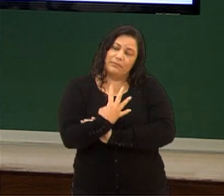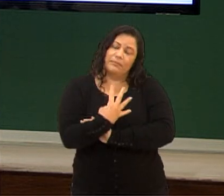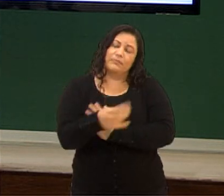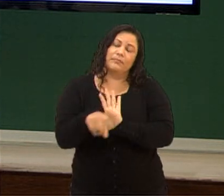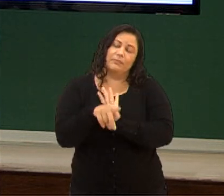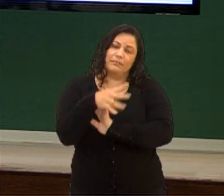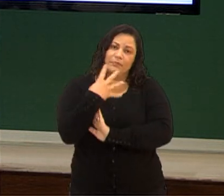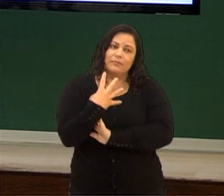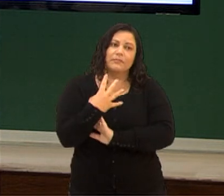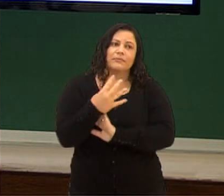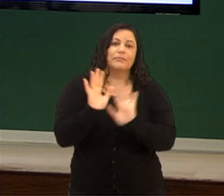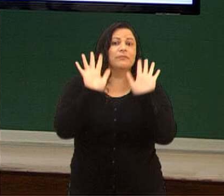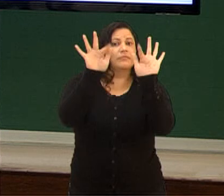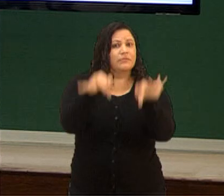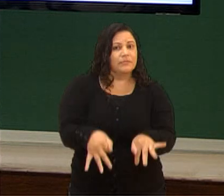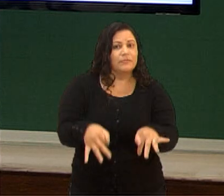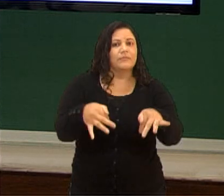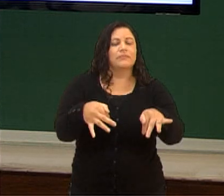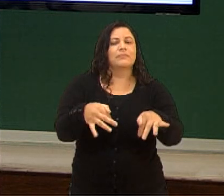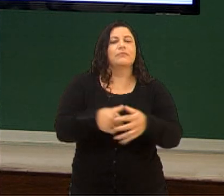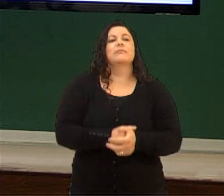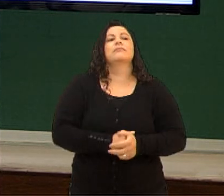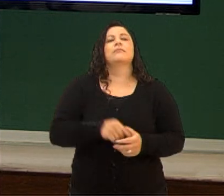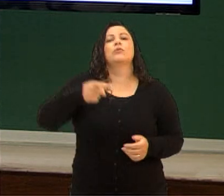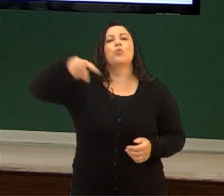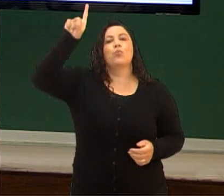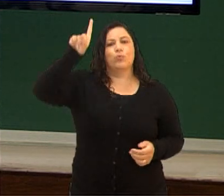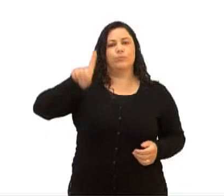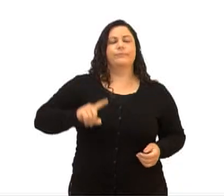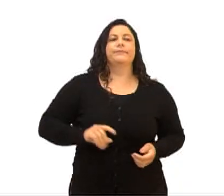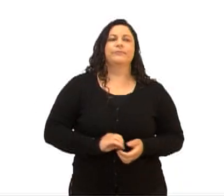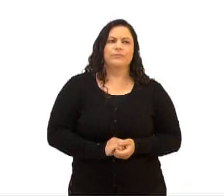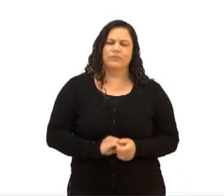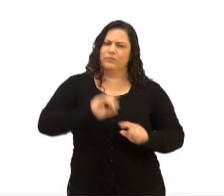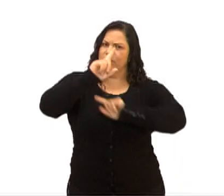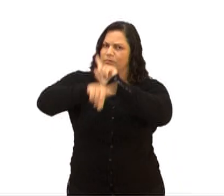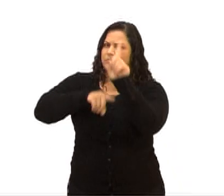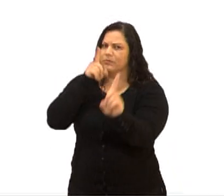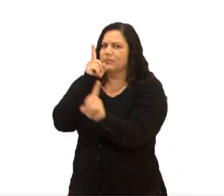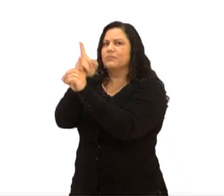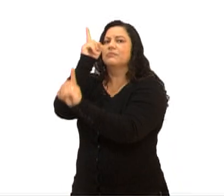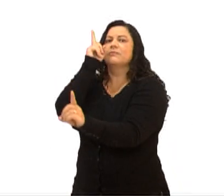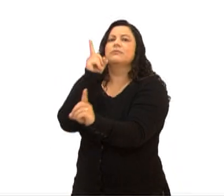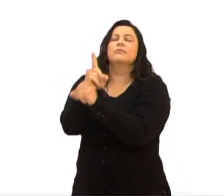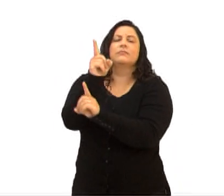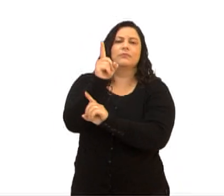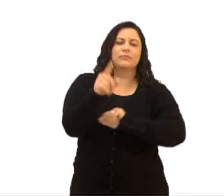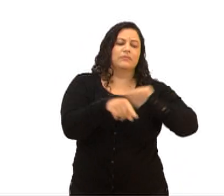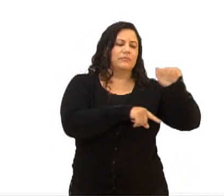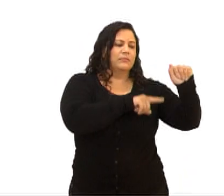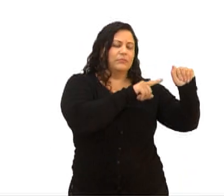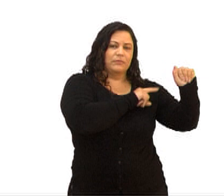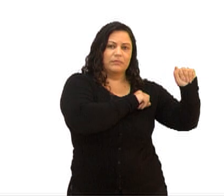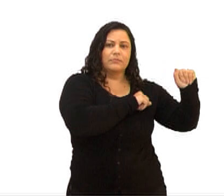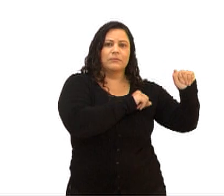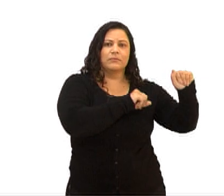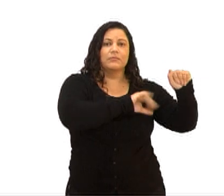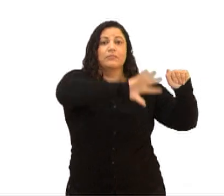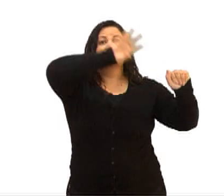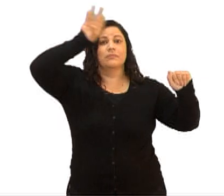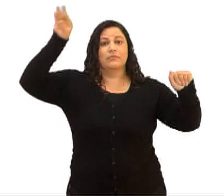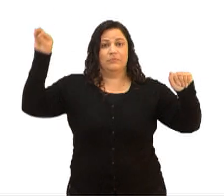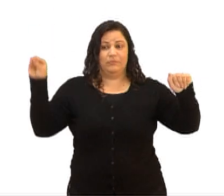Acabou. Esse é o último passo. Como assim, professor? Depois que você encontra a determinante de A, você pega